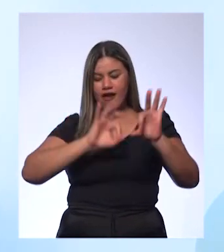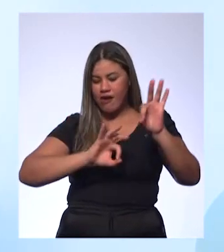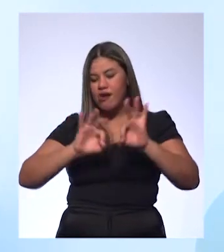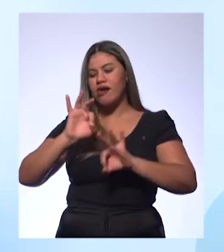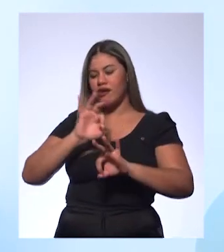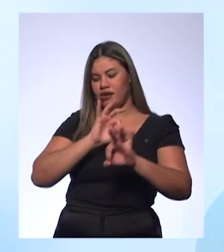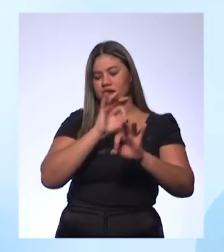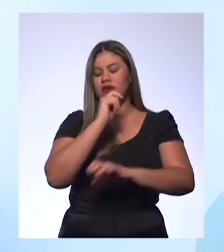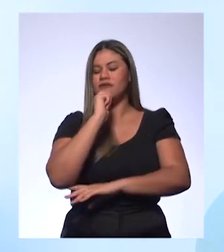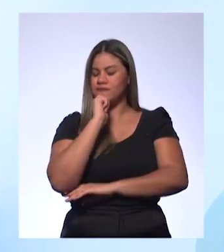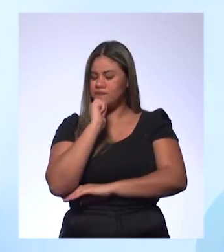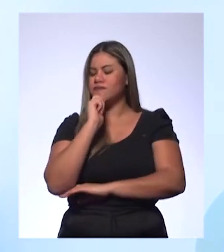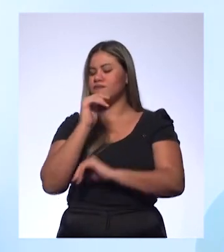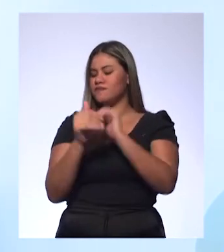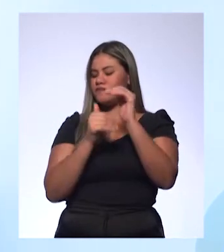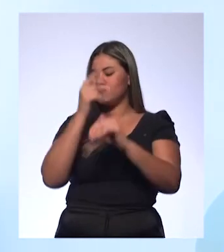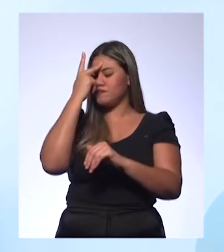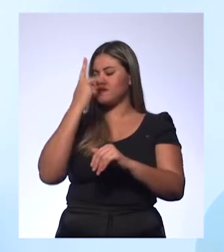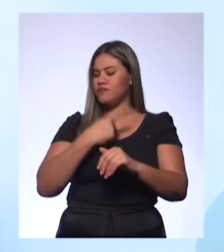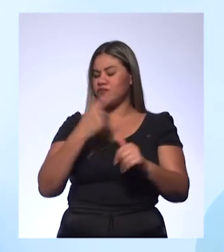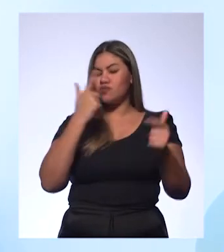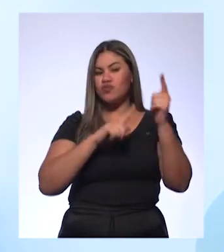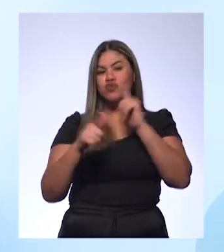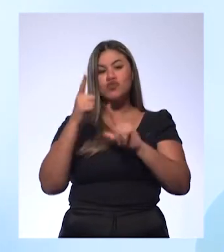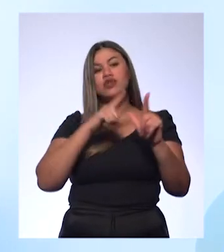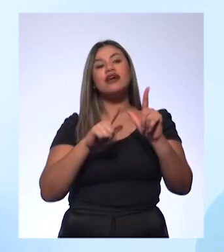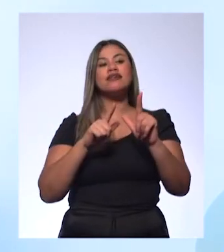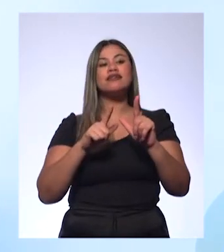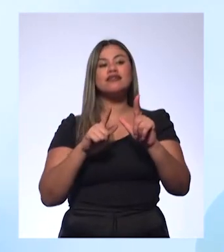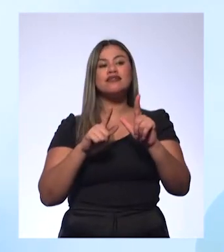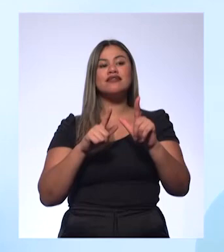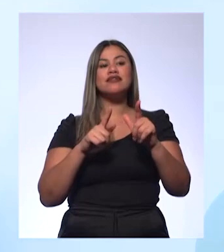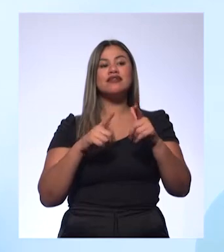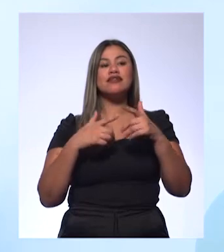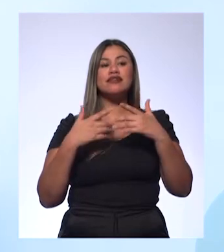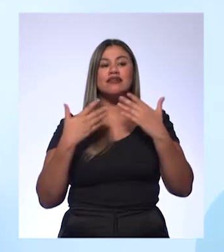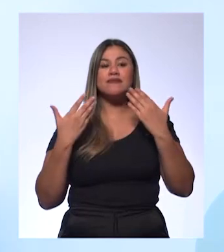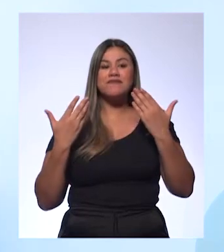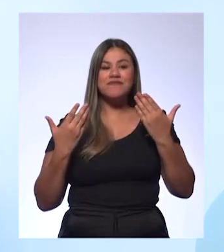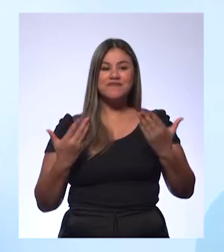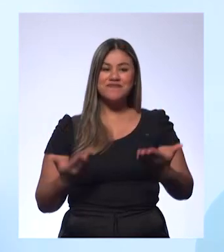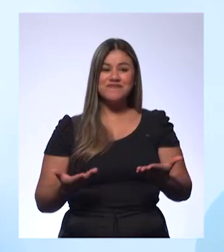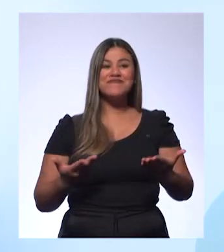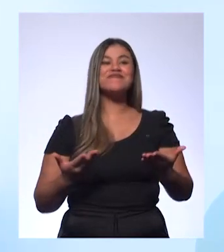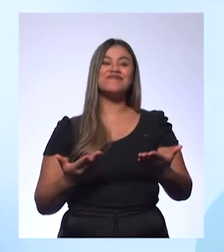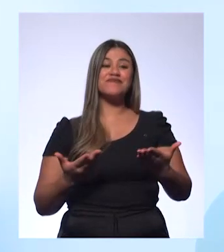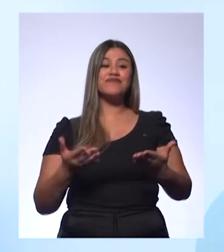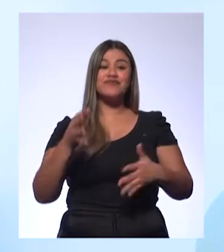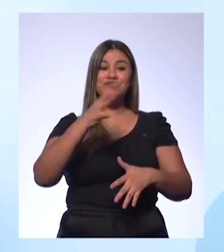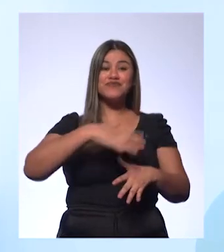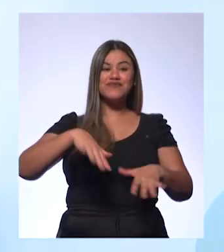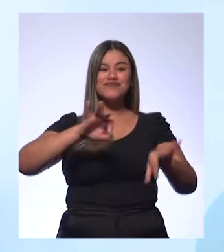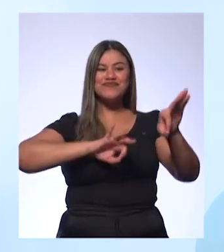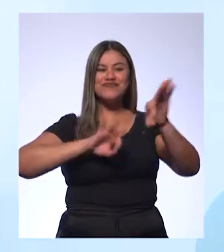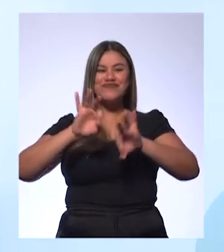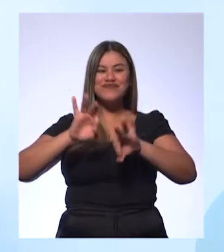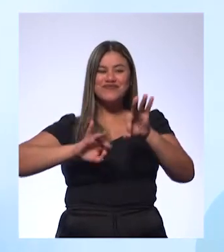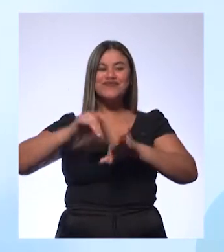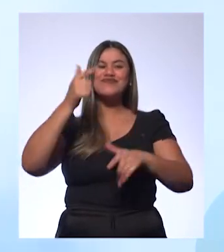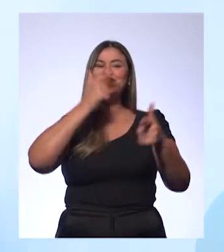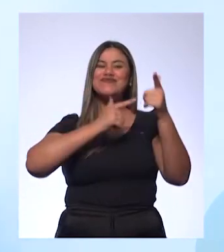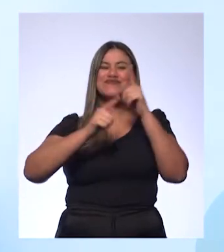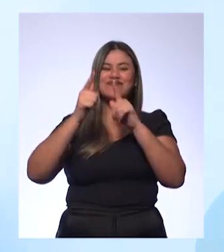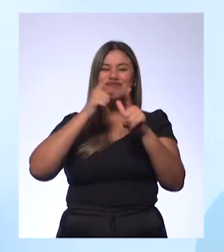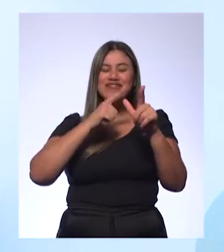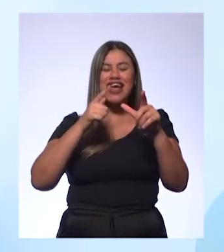de desenvolvimento pessoal seja realizado. Então, que essa jogada que vocês estão fazendo virem